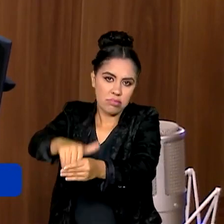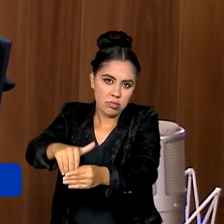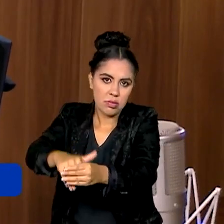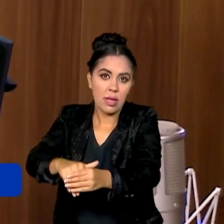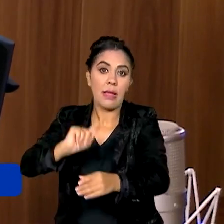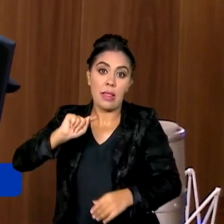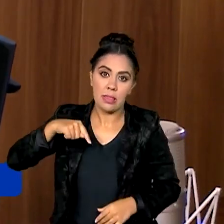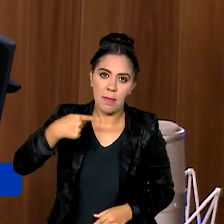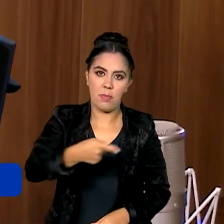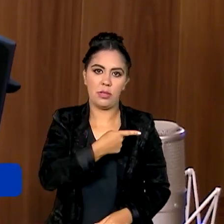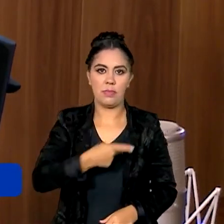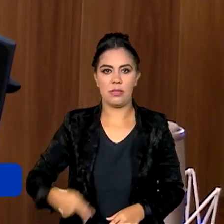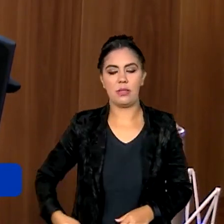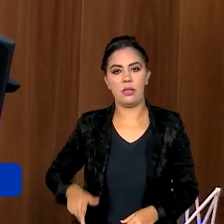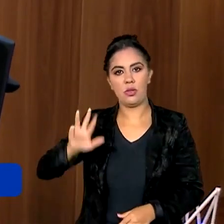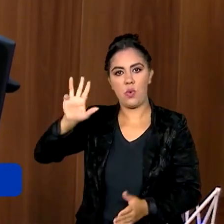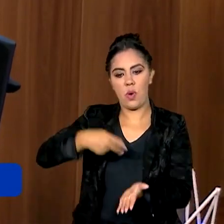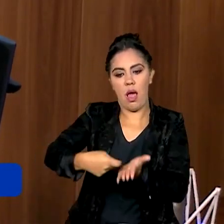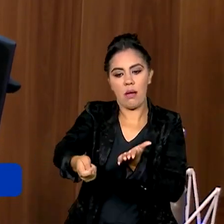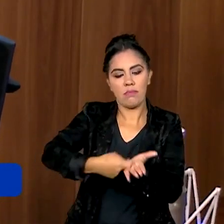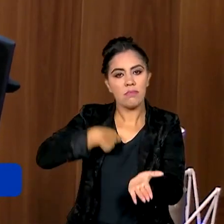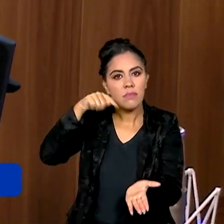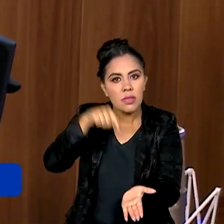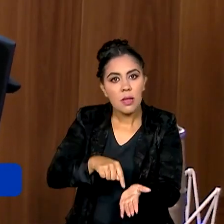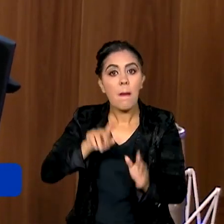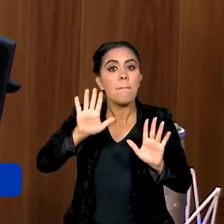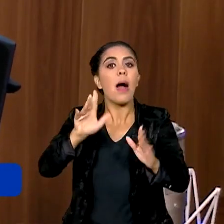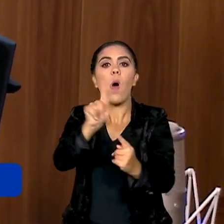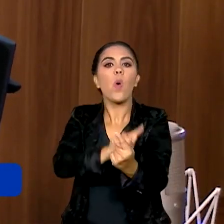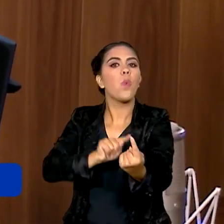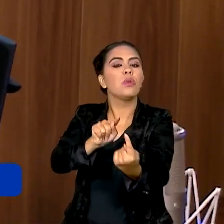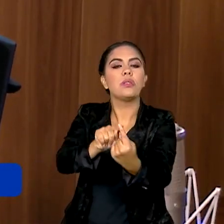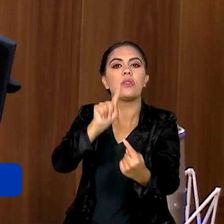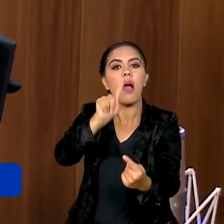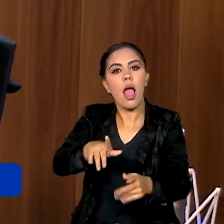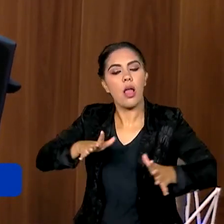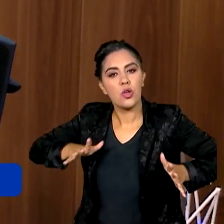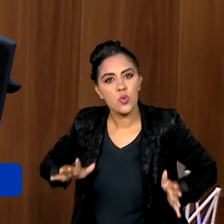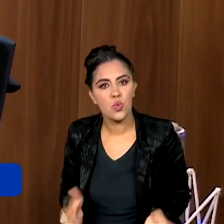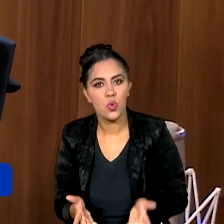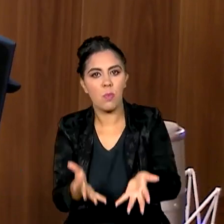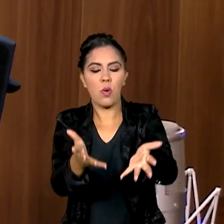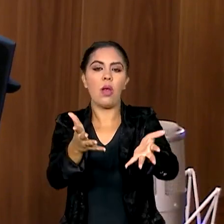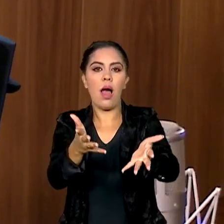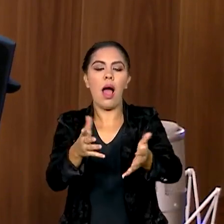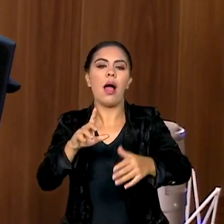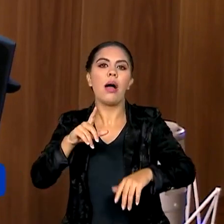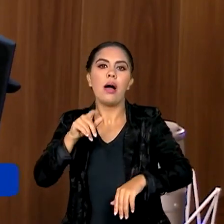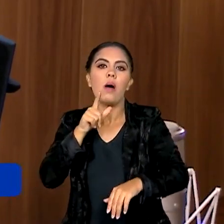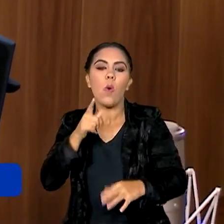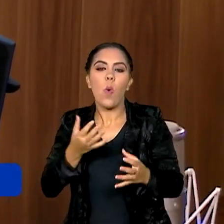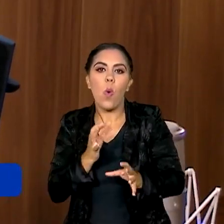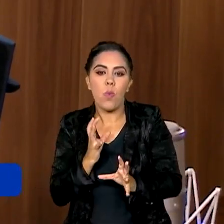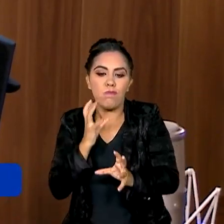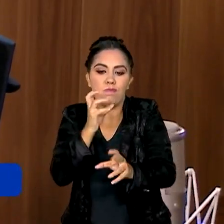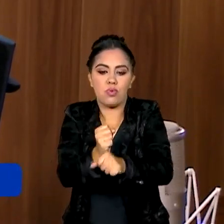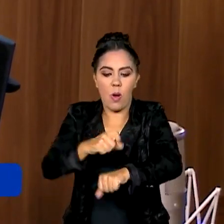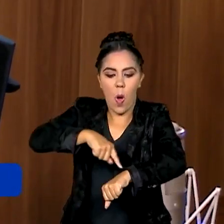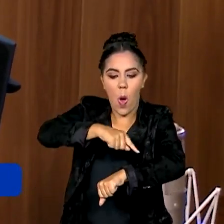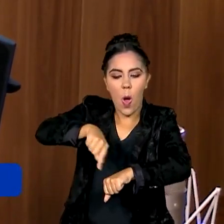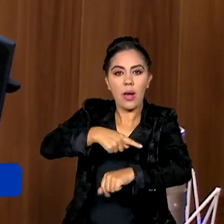pelo presidente. O objetivo é estimular uma carga horária